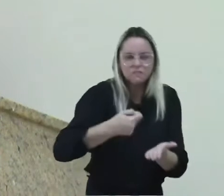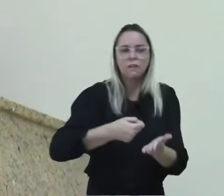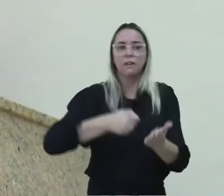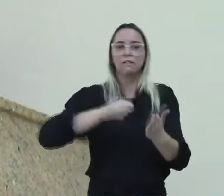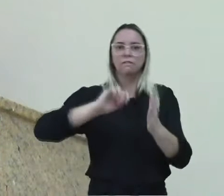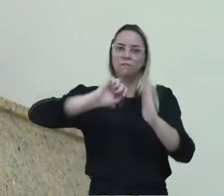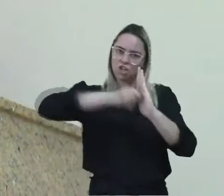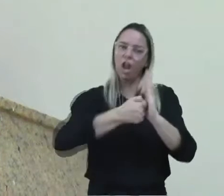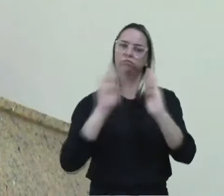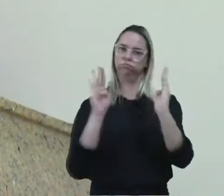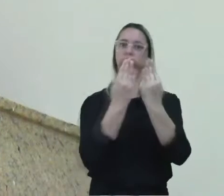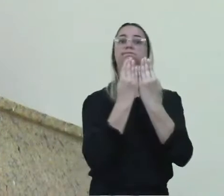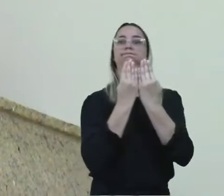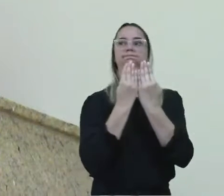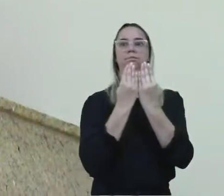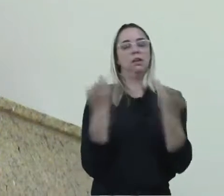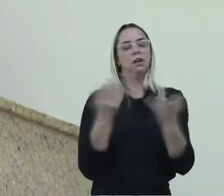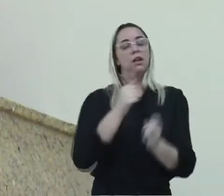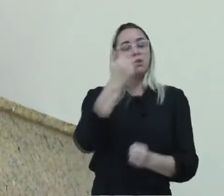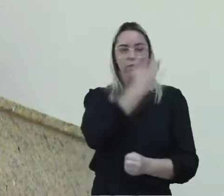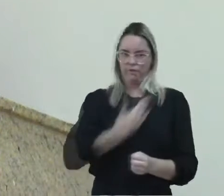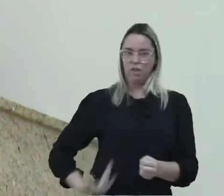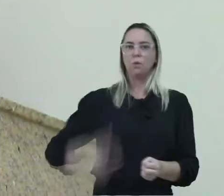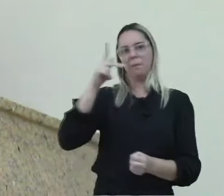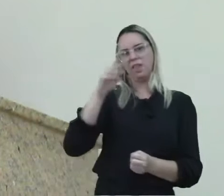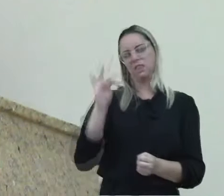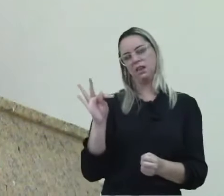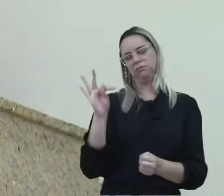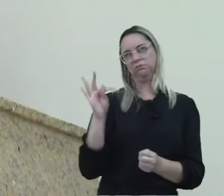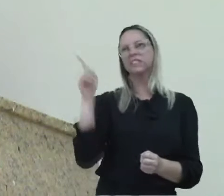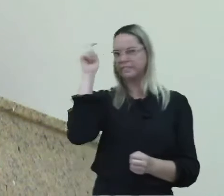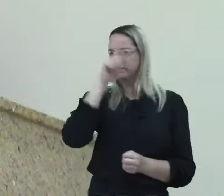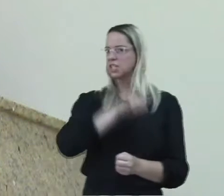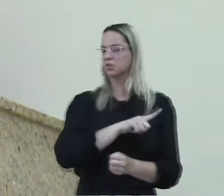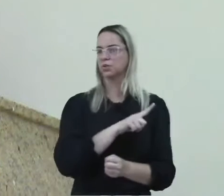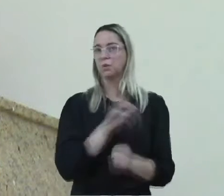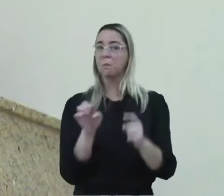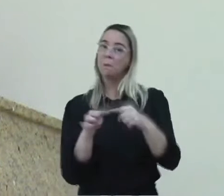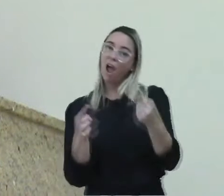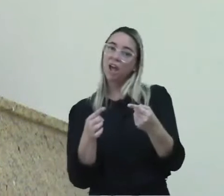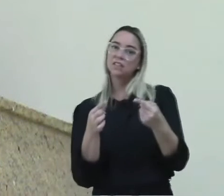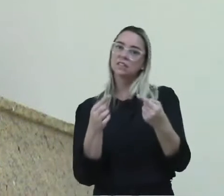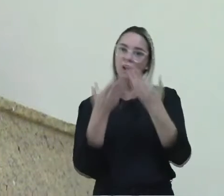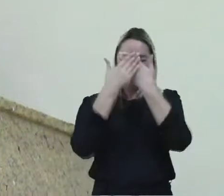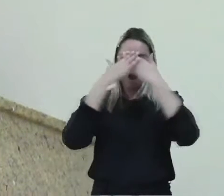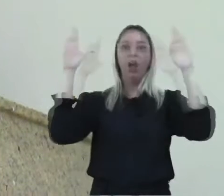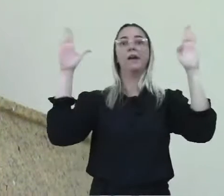governo do PT, né, teve as suas dificuldades, a gente sabe disso, mas pelo menos tinha uma visão de